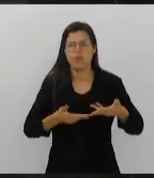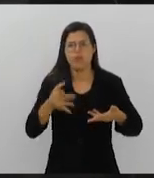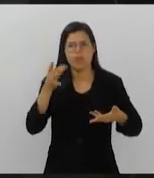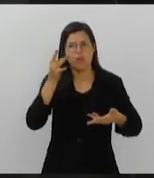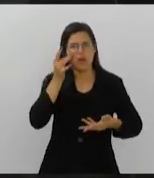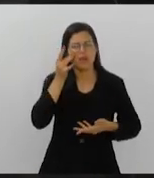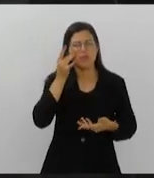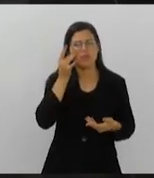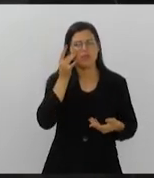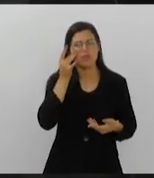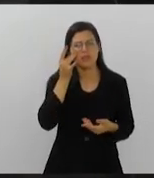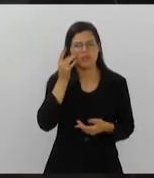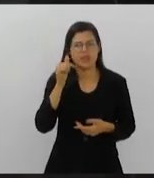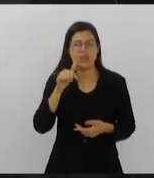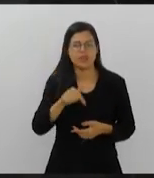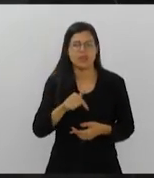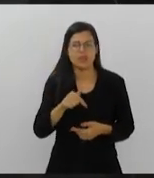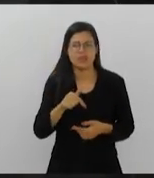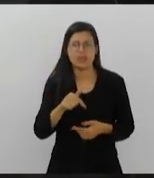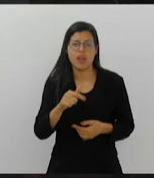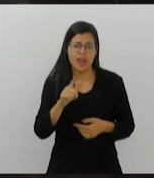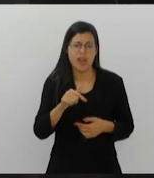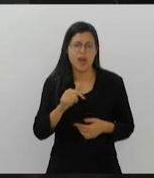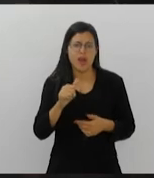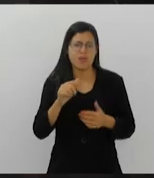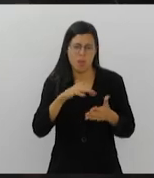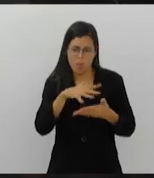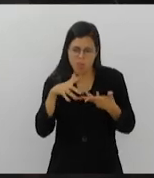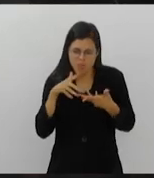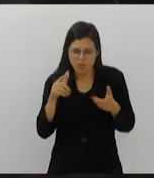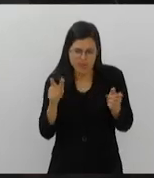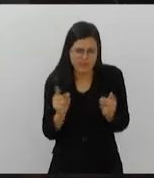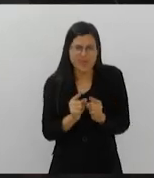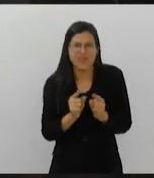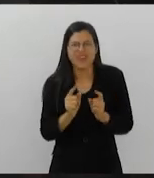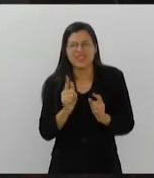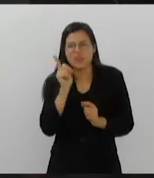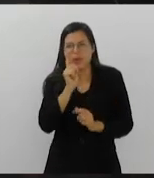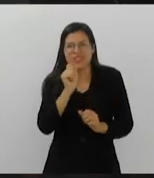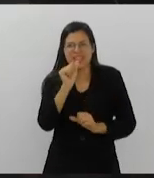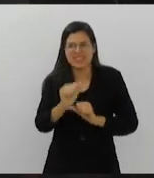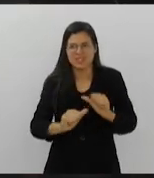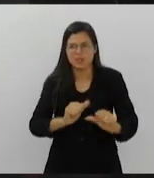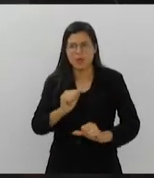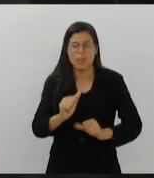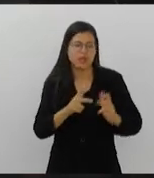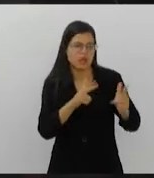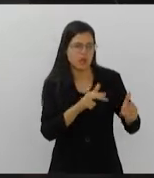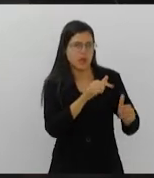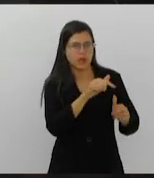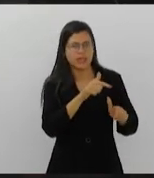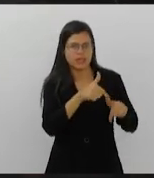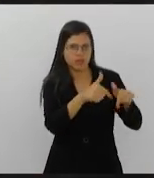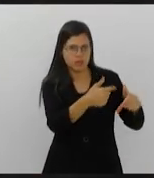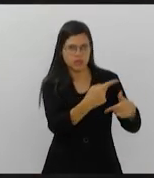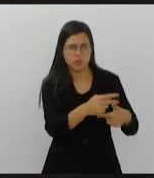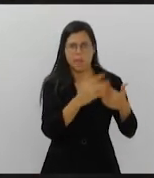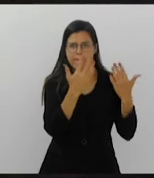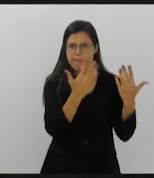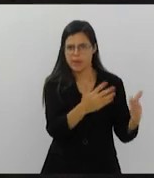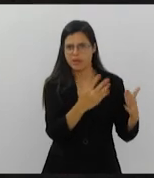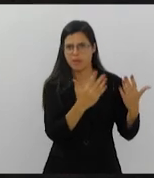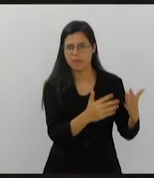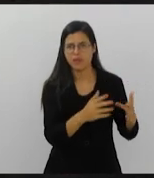gente confronta o dia a dia são os nossos pequenos mundos que a gente vai transformando, e é o que o senhor faz. Parabéns, por isso que a